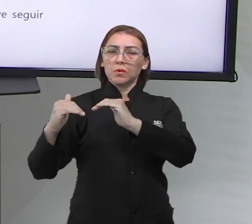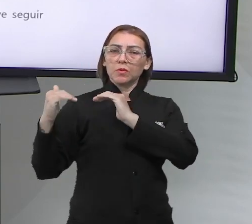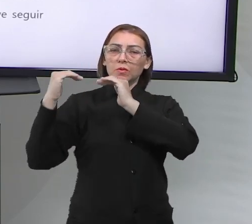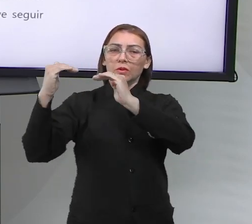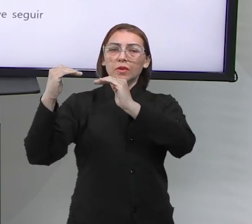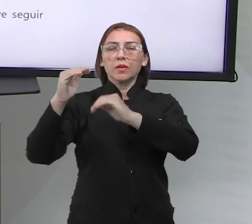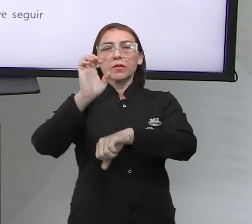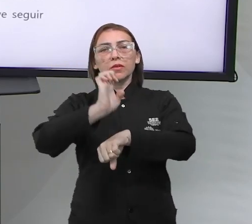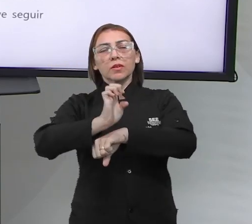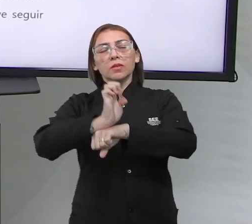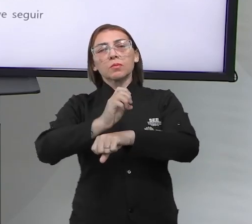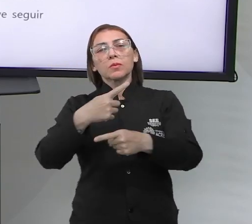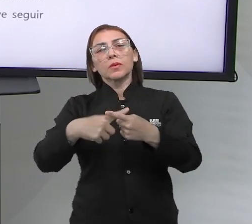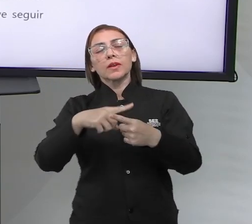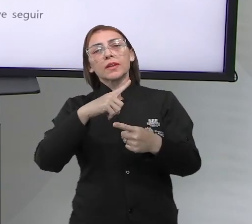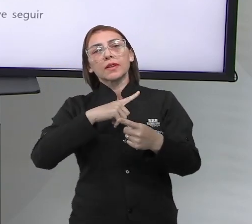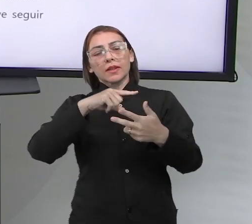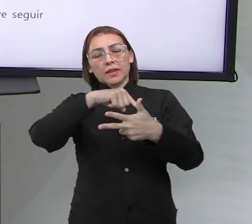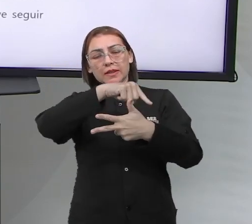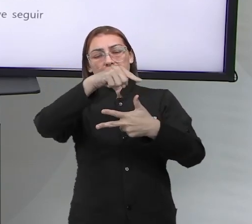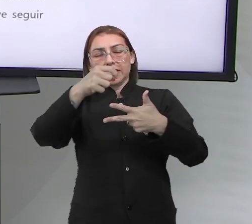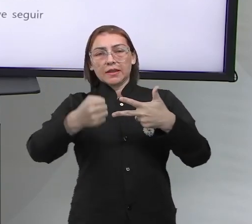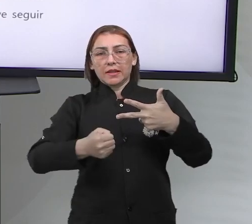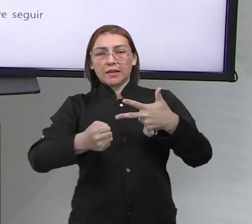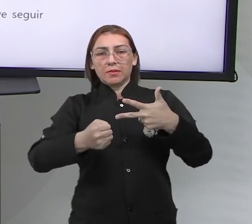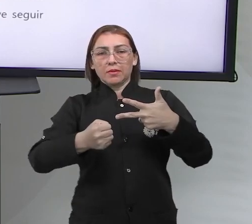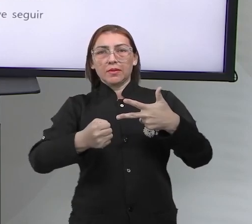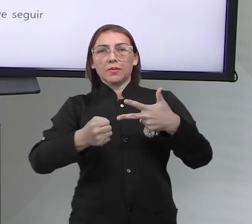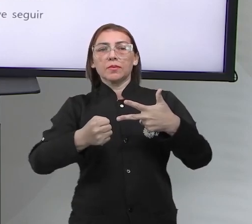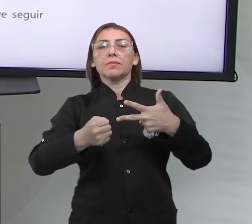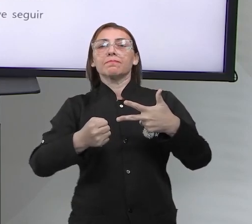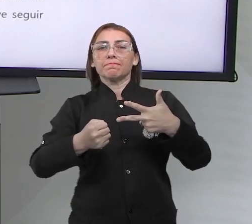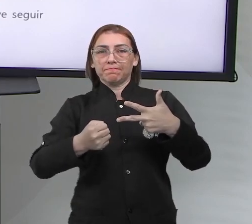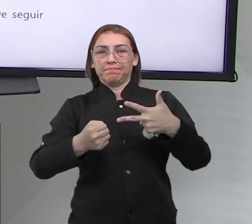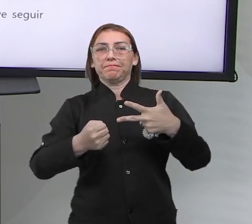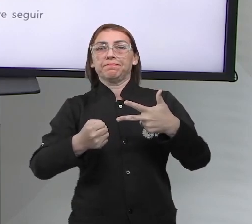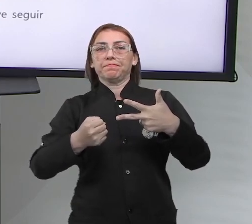no Estado, porque existem 3 poderes que são